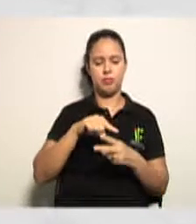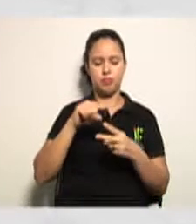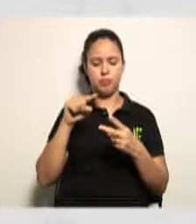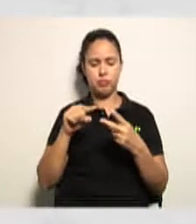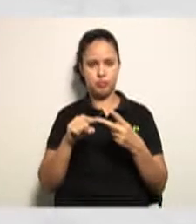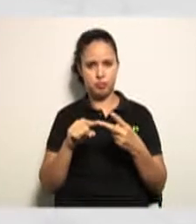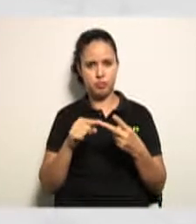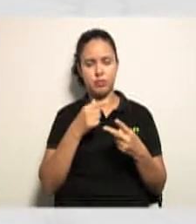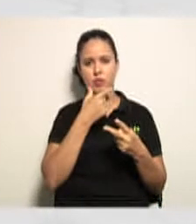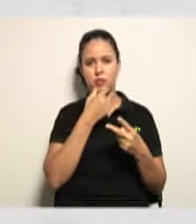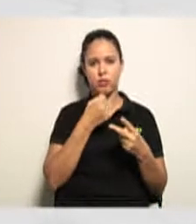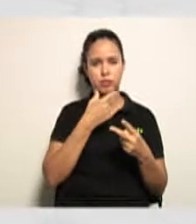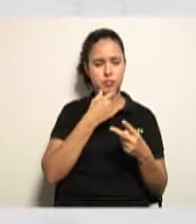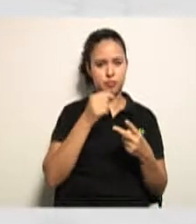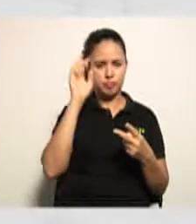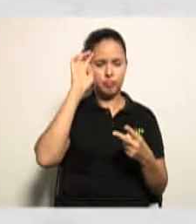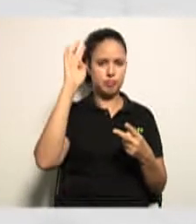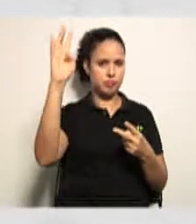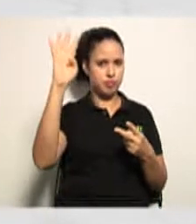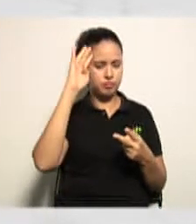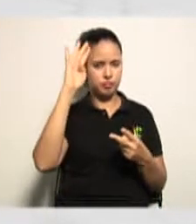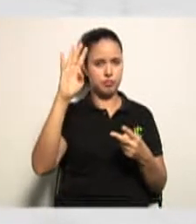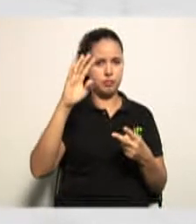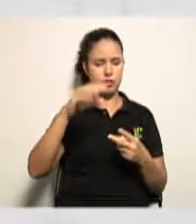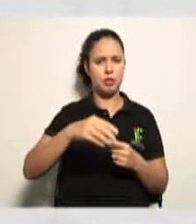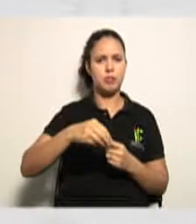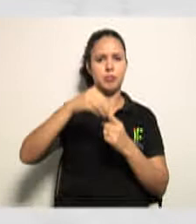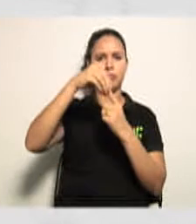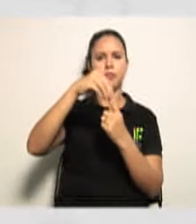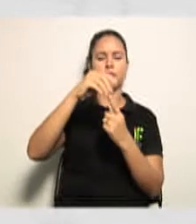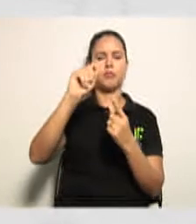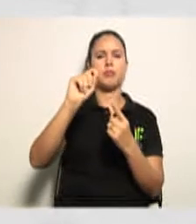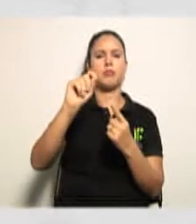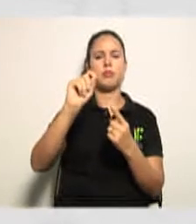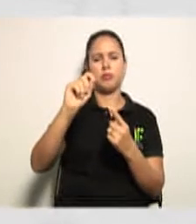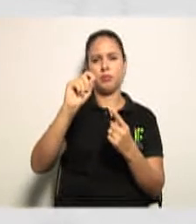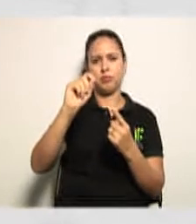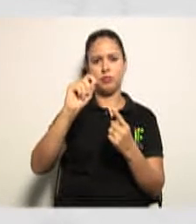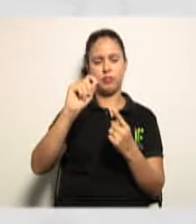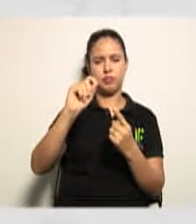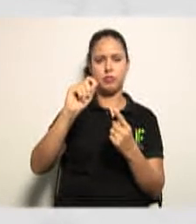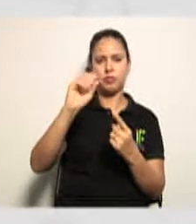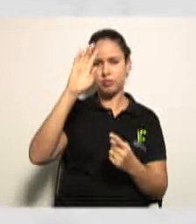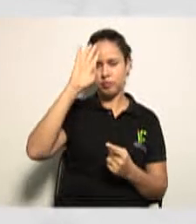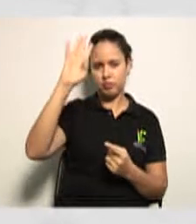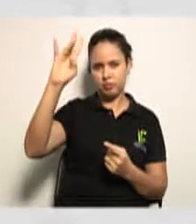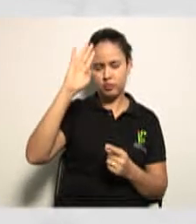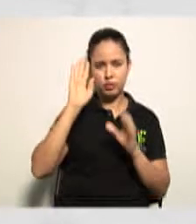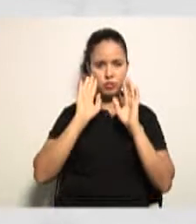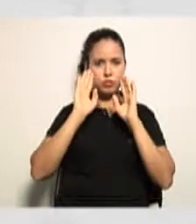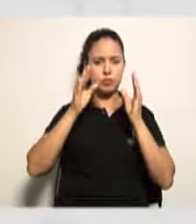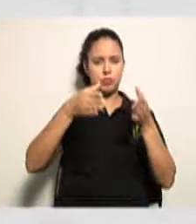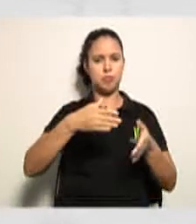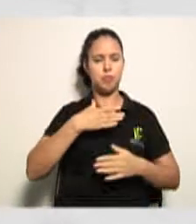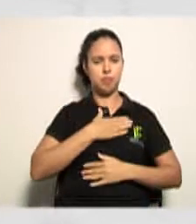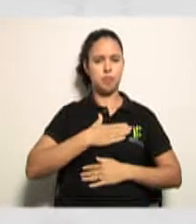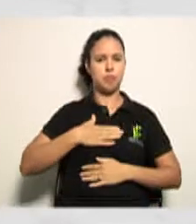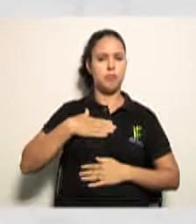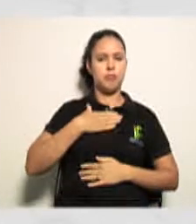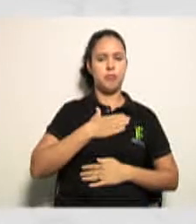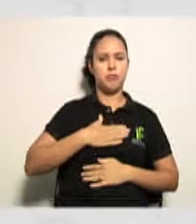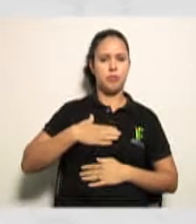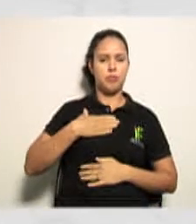são os principais percussores dessa teoria, e tinha como foco a satisfação financeira